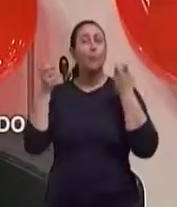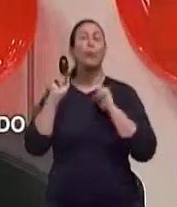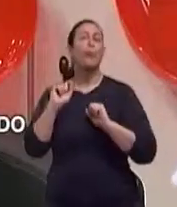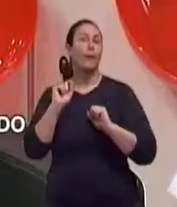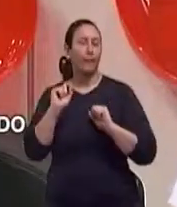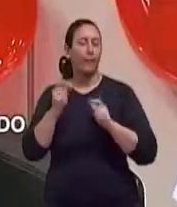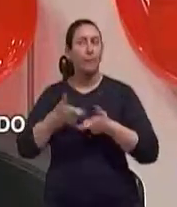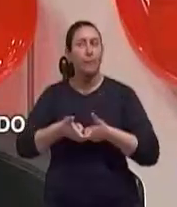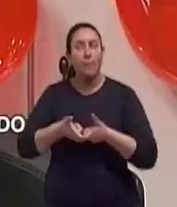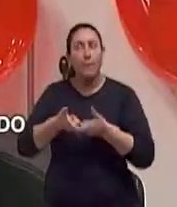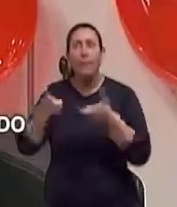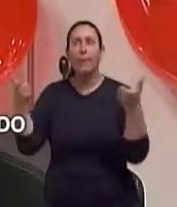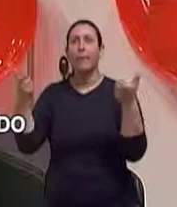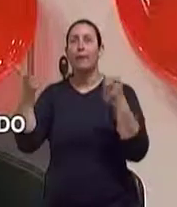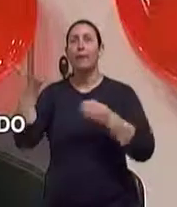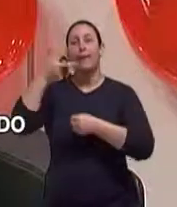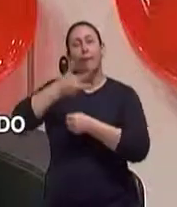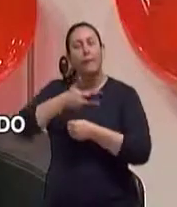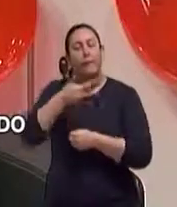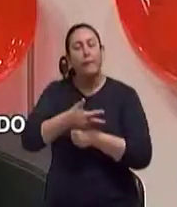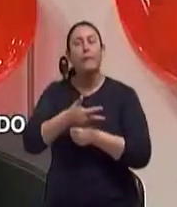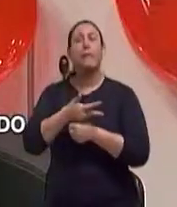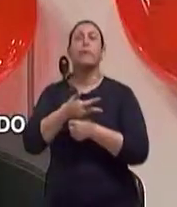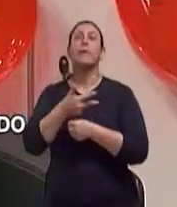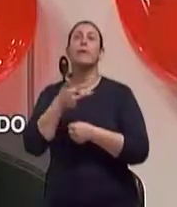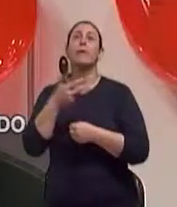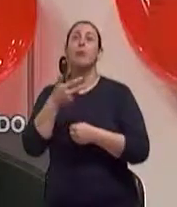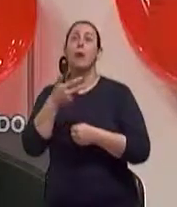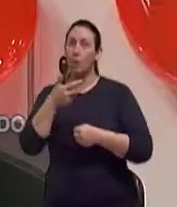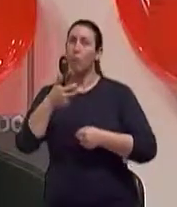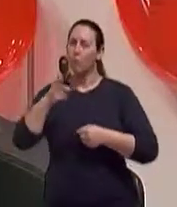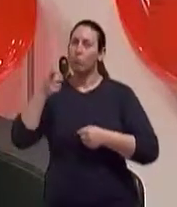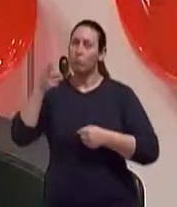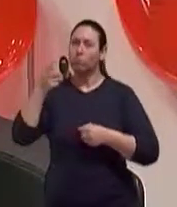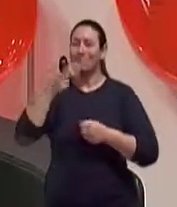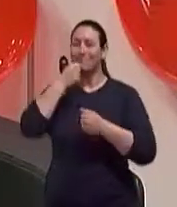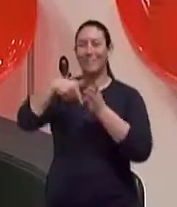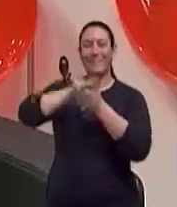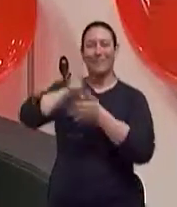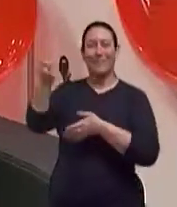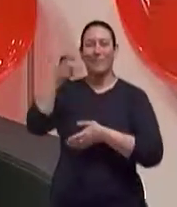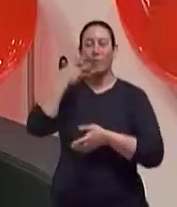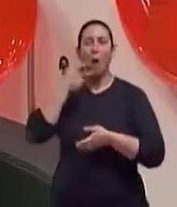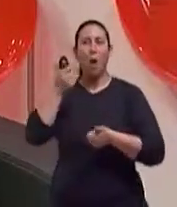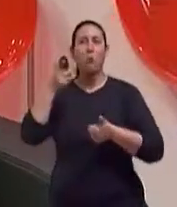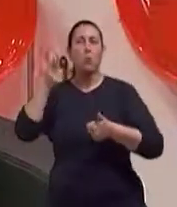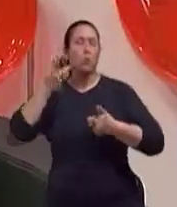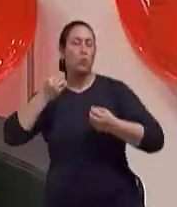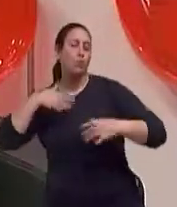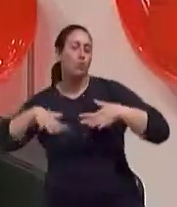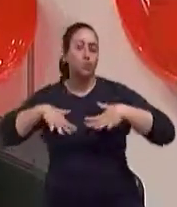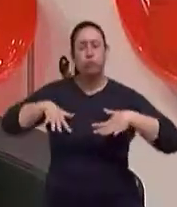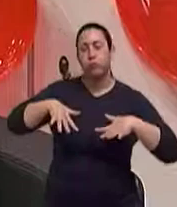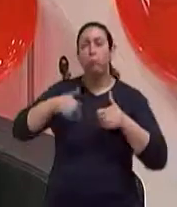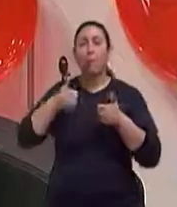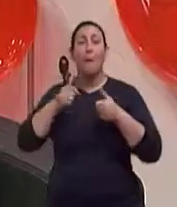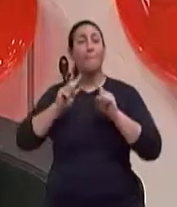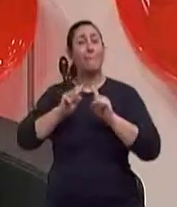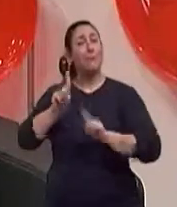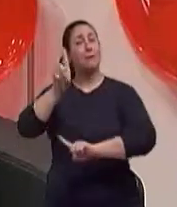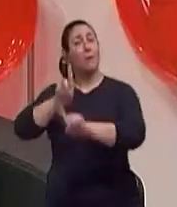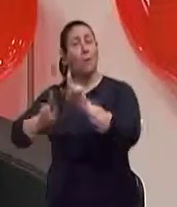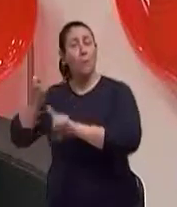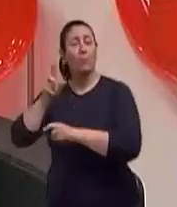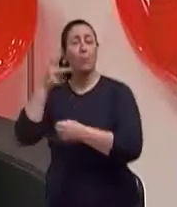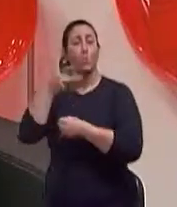agora é é o idoso at Como disse o rapaz ali Porém tem tem idosos que